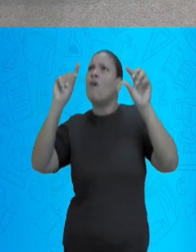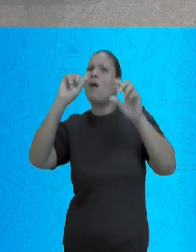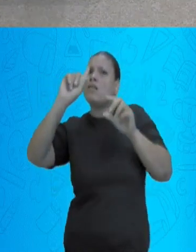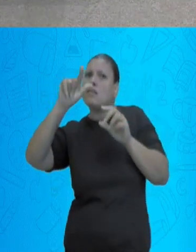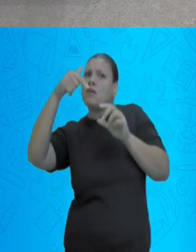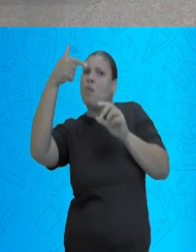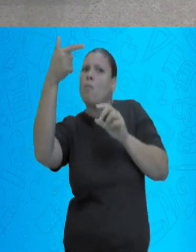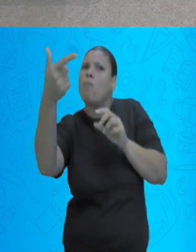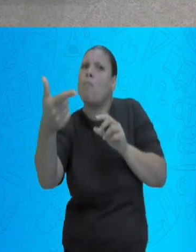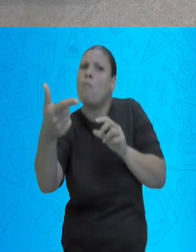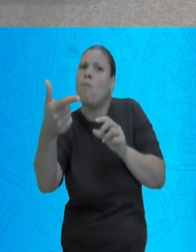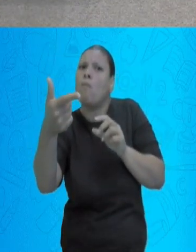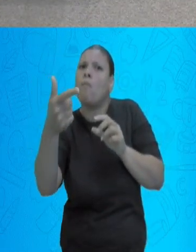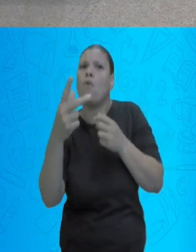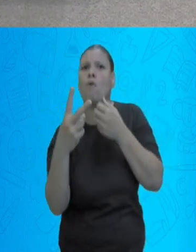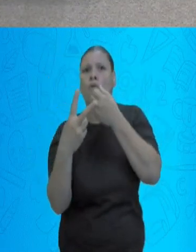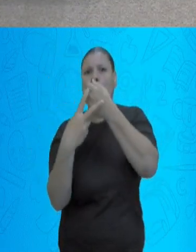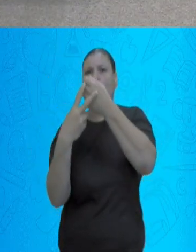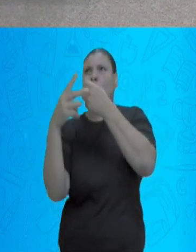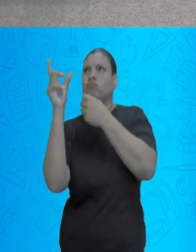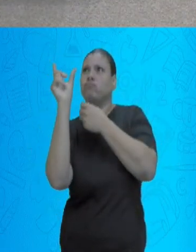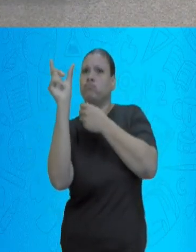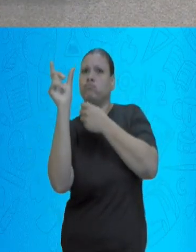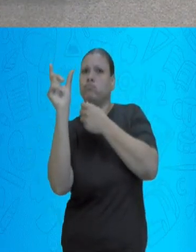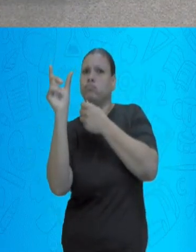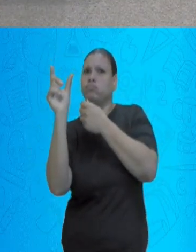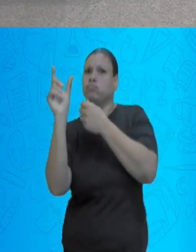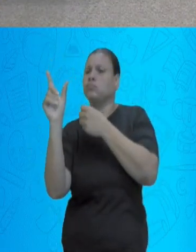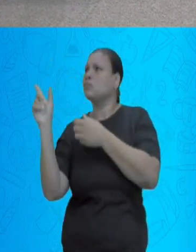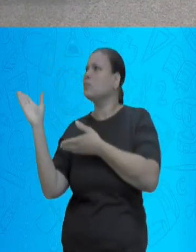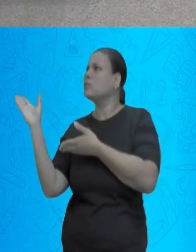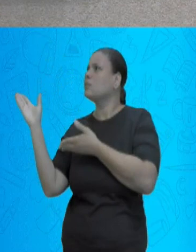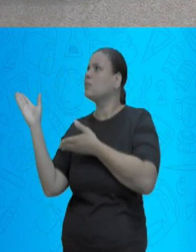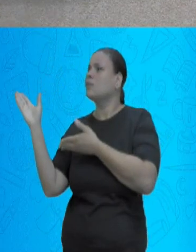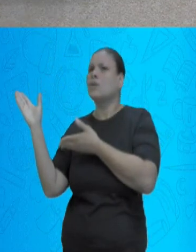próclise, que o pronome vem antes do verbo,